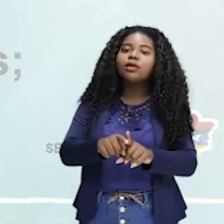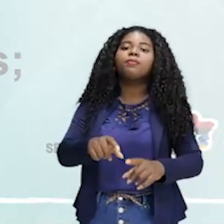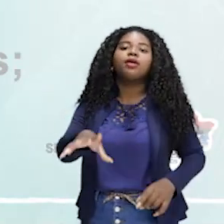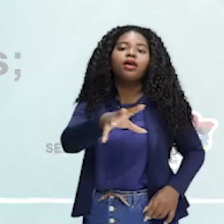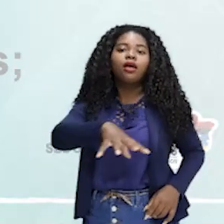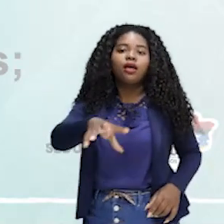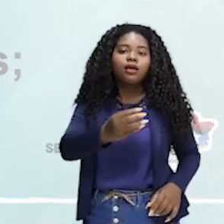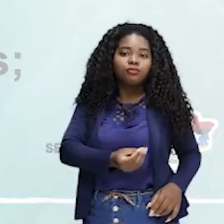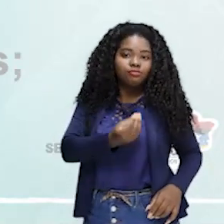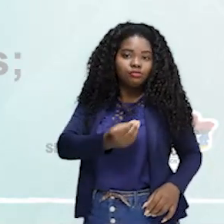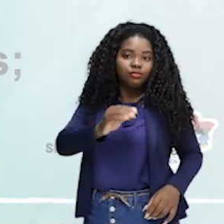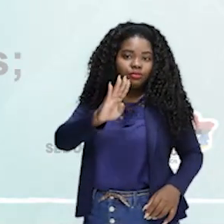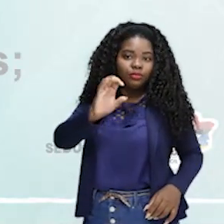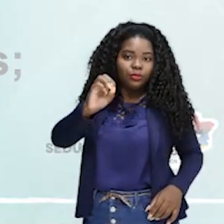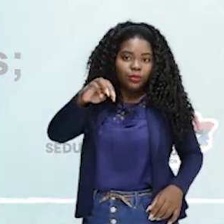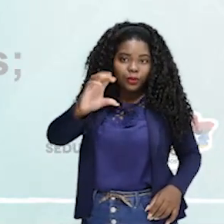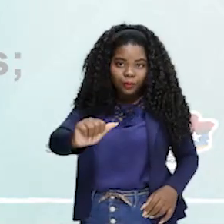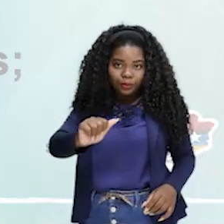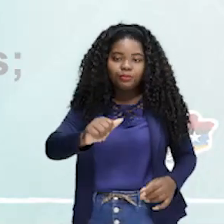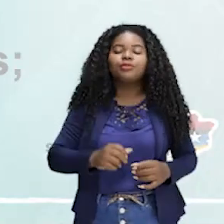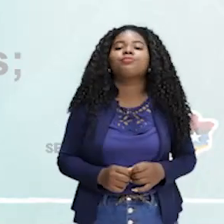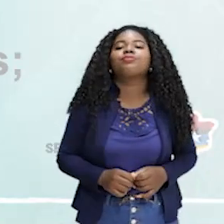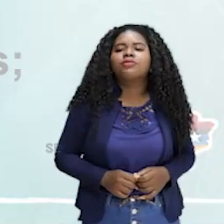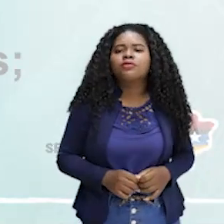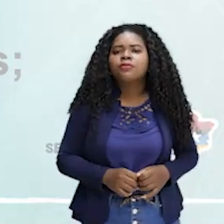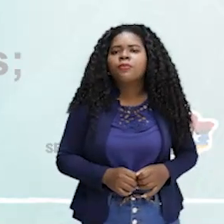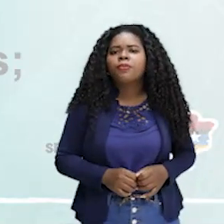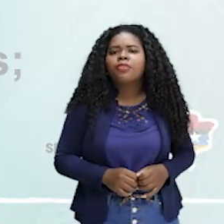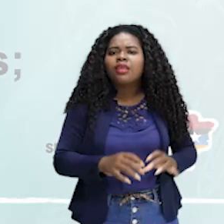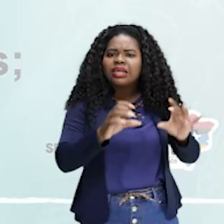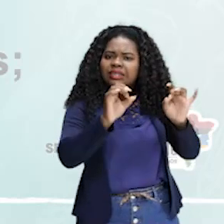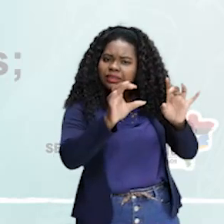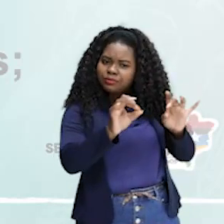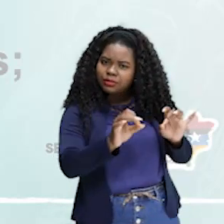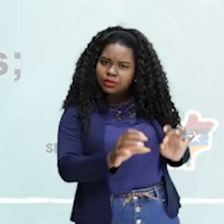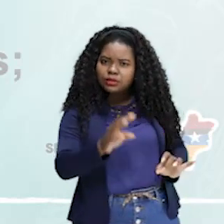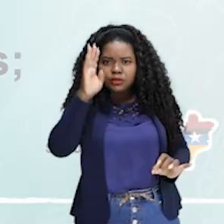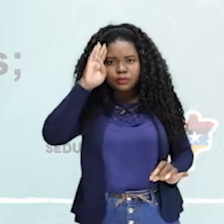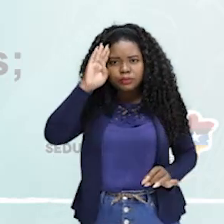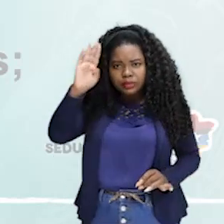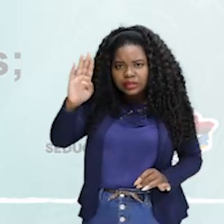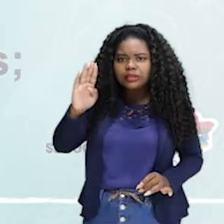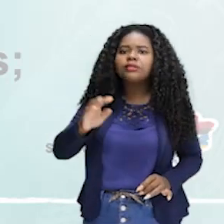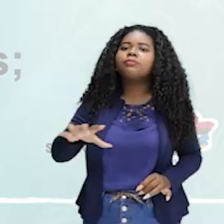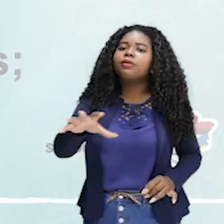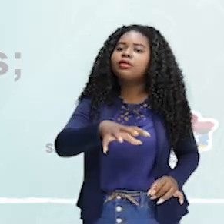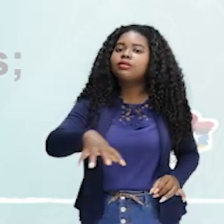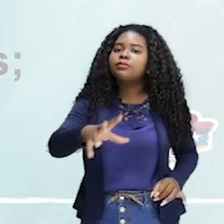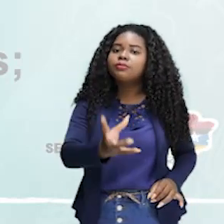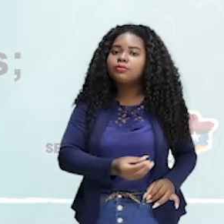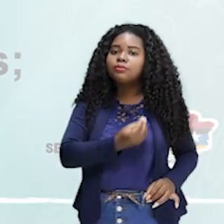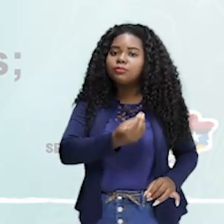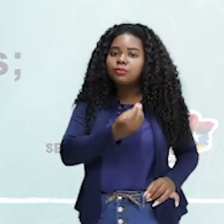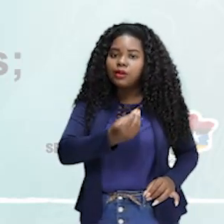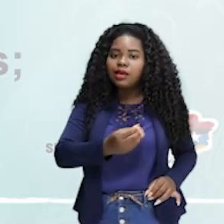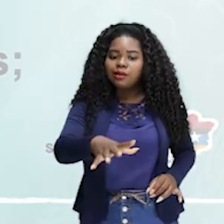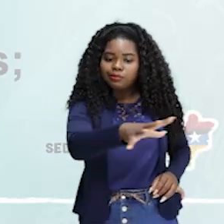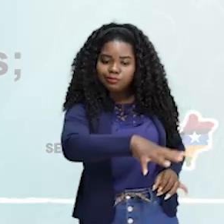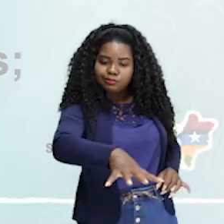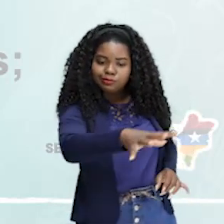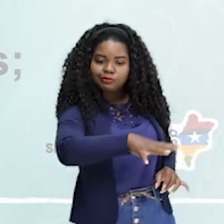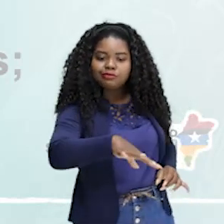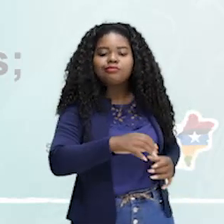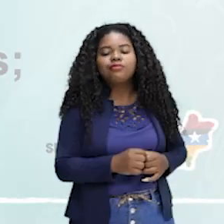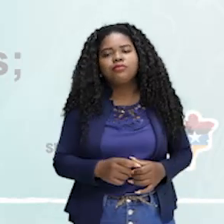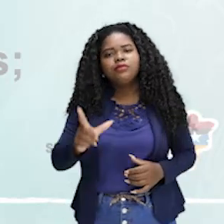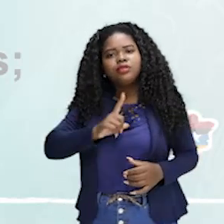aí, sucesso, show de bola. Nós vamos falar especificamente sobre os principais biomas terrestres do mundo, tá certo? Como vocês podem ver